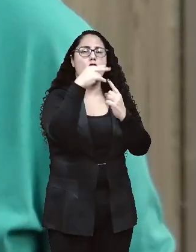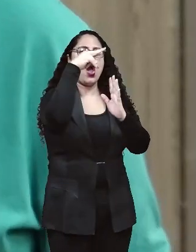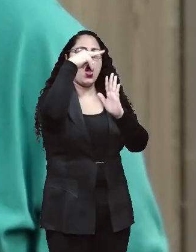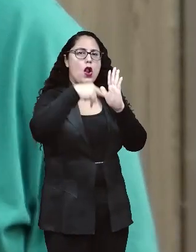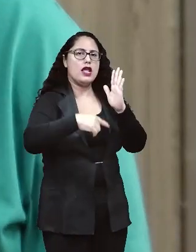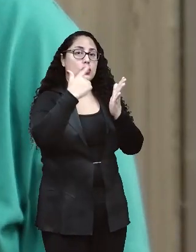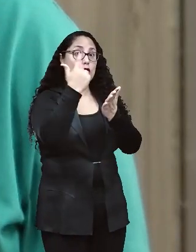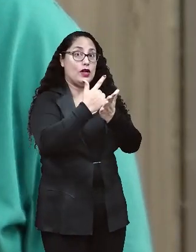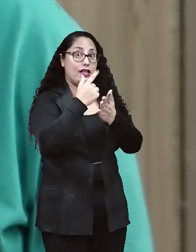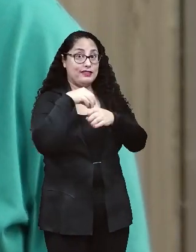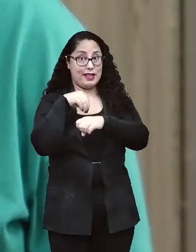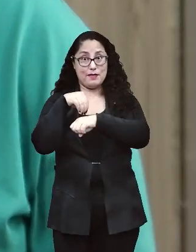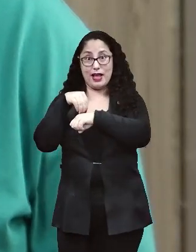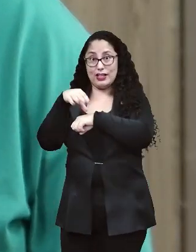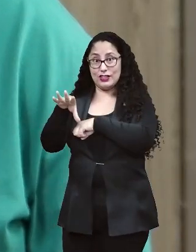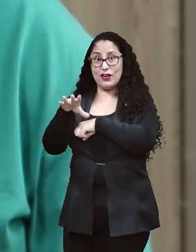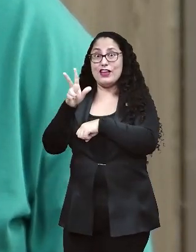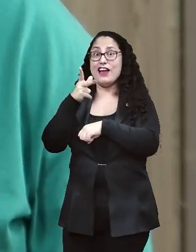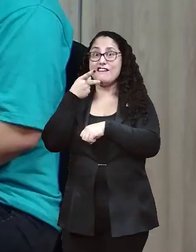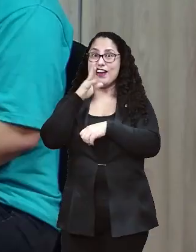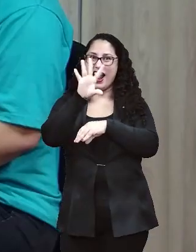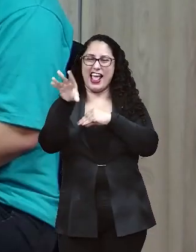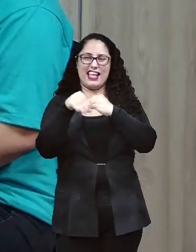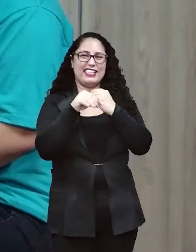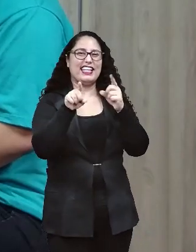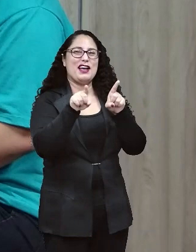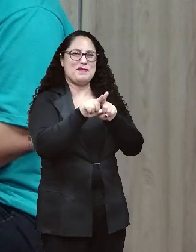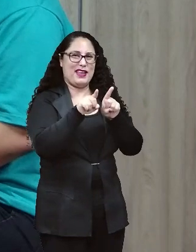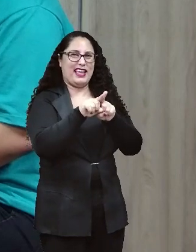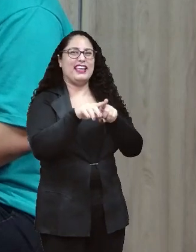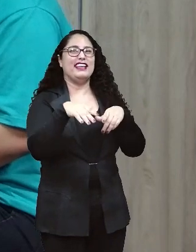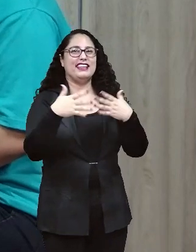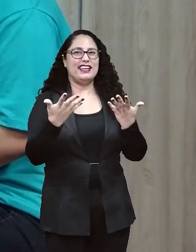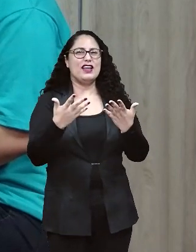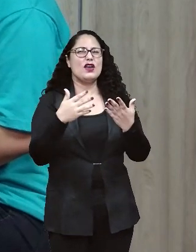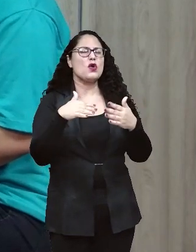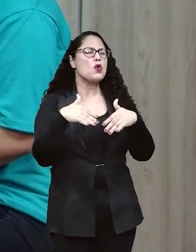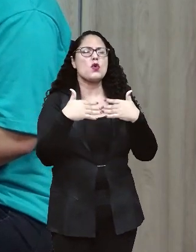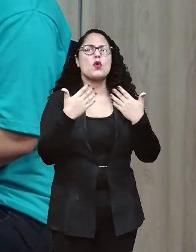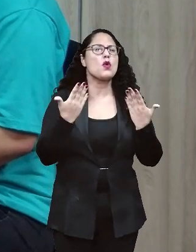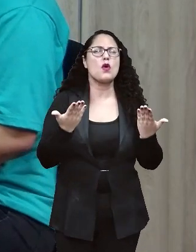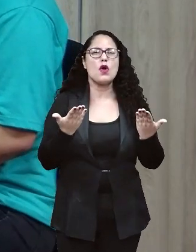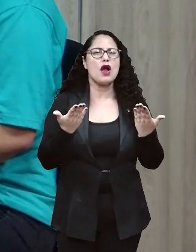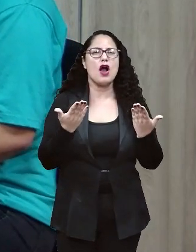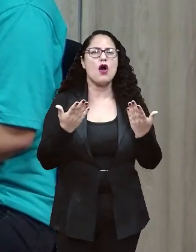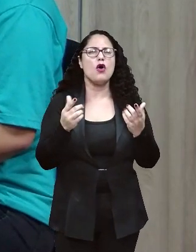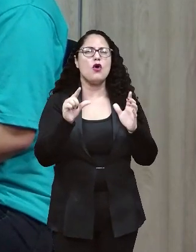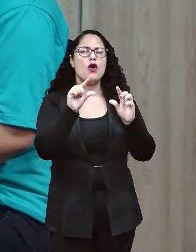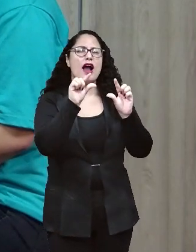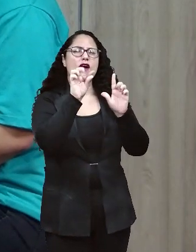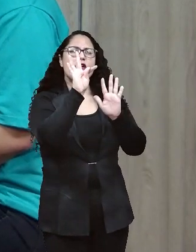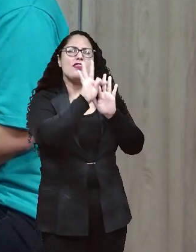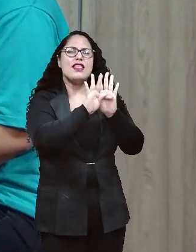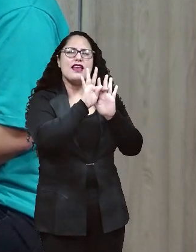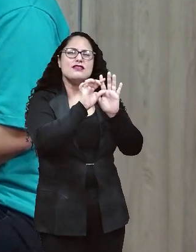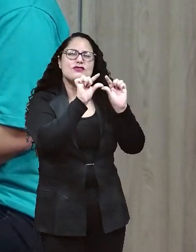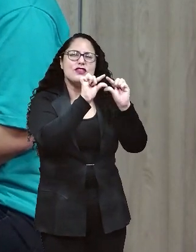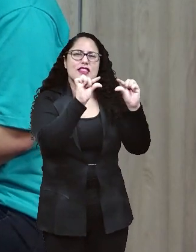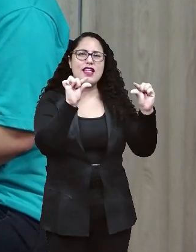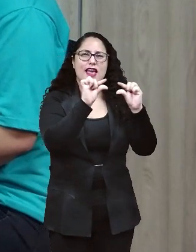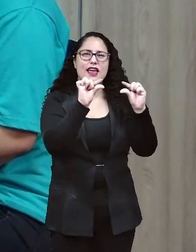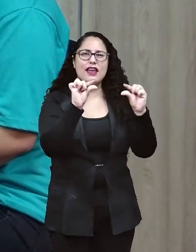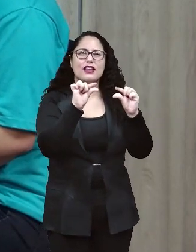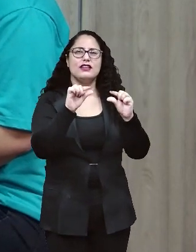num livro que você indicou, já ia falar. Inclusive, qual que era o trecho que eu tinha me lembrado?